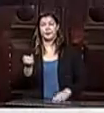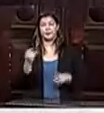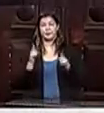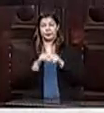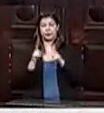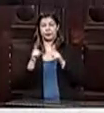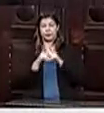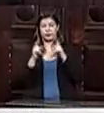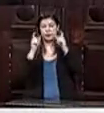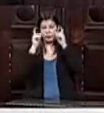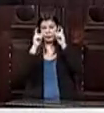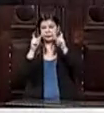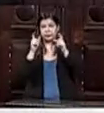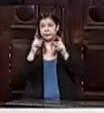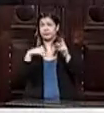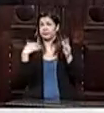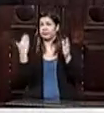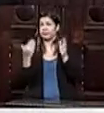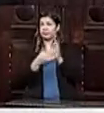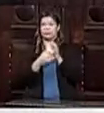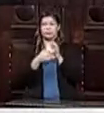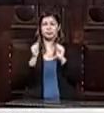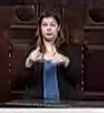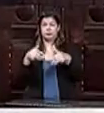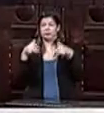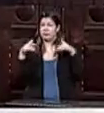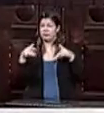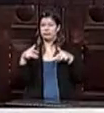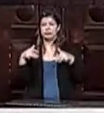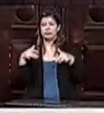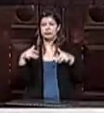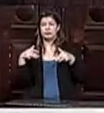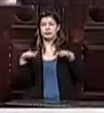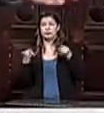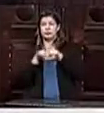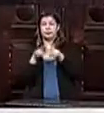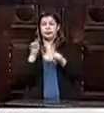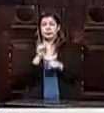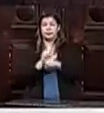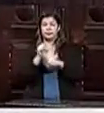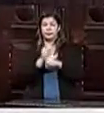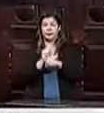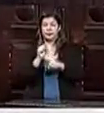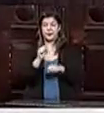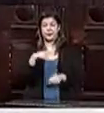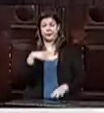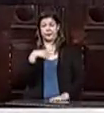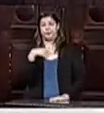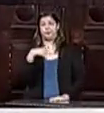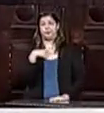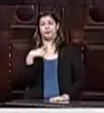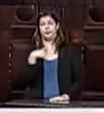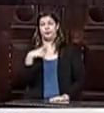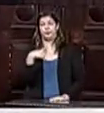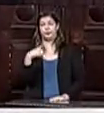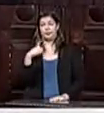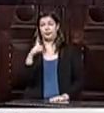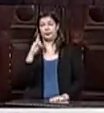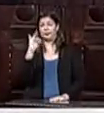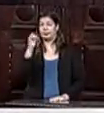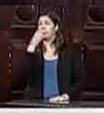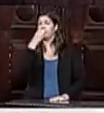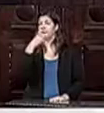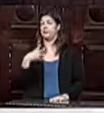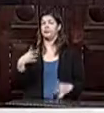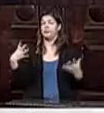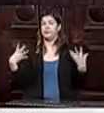assistiram toda a reunião do Parlamento e espero que tenham tido um dia